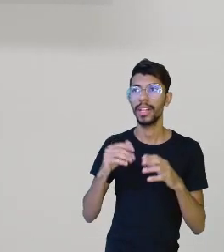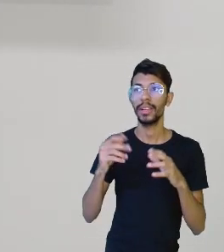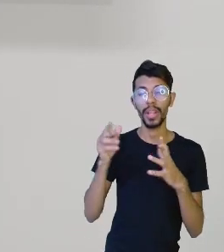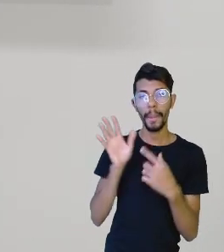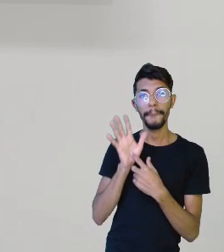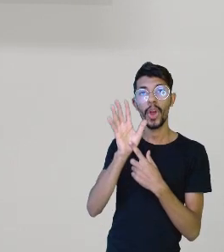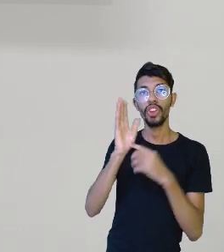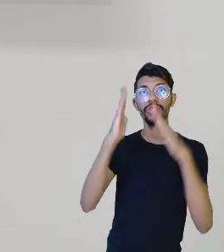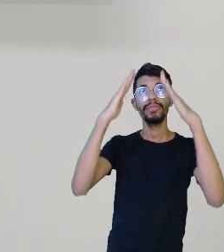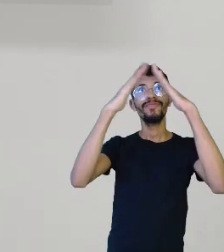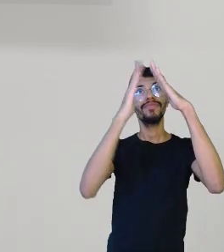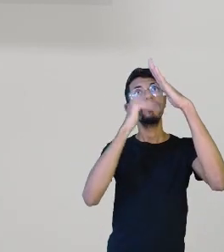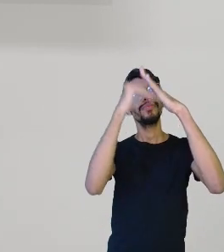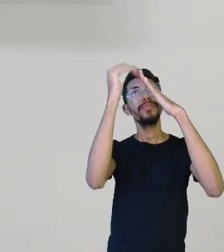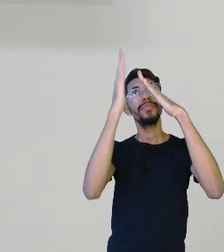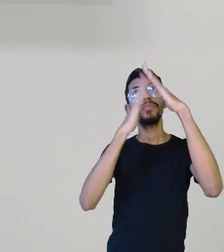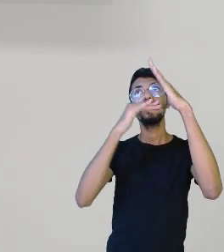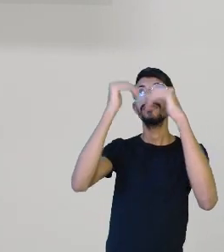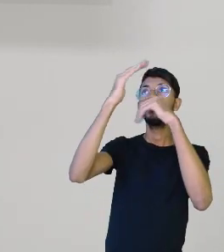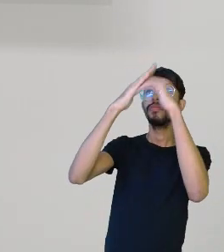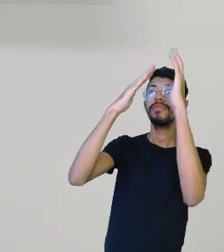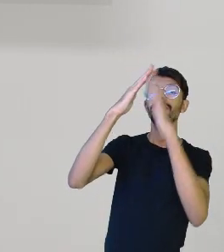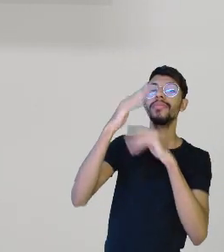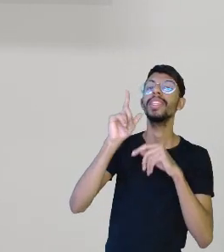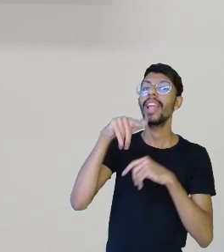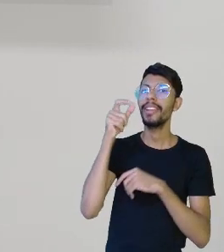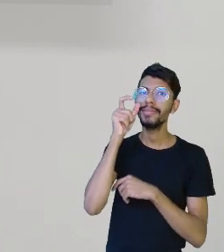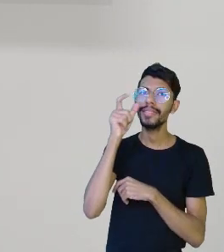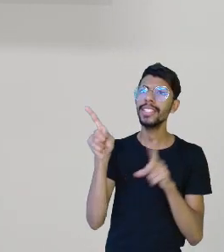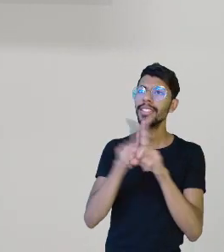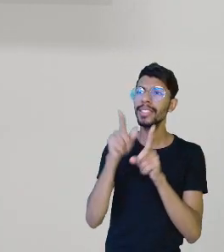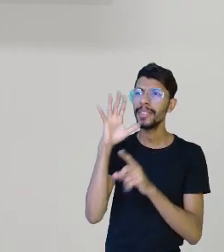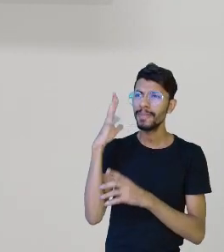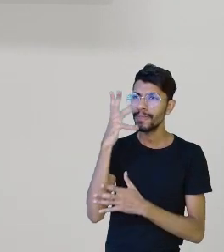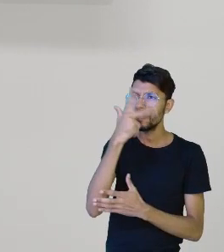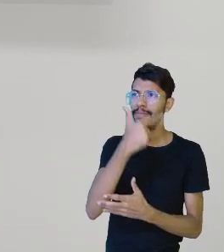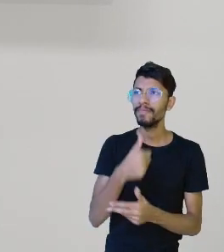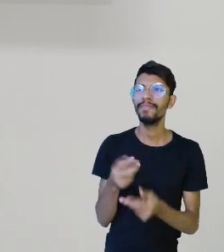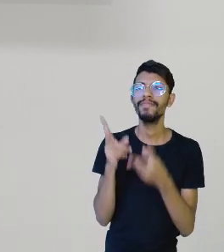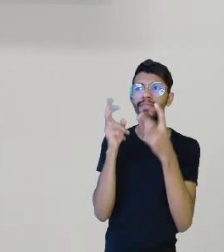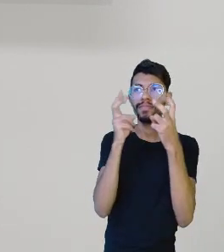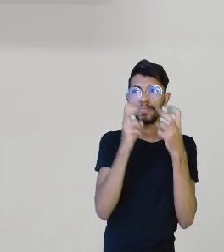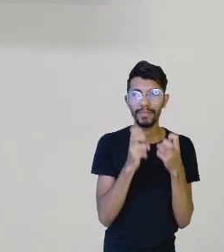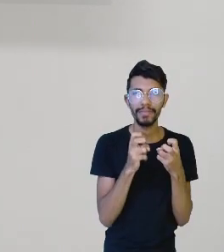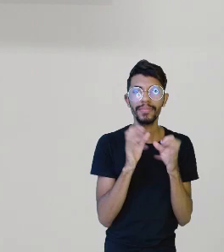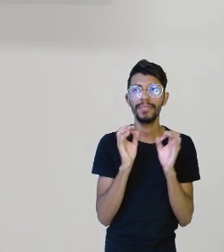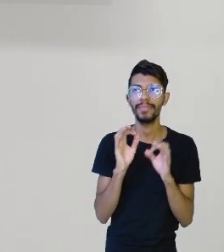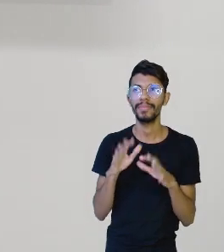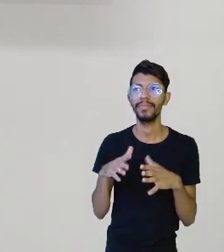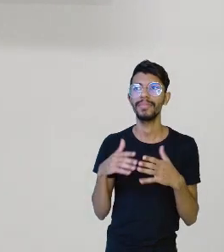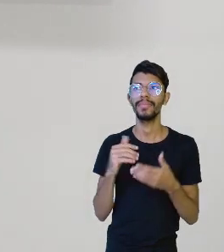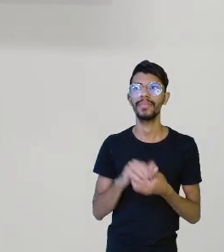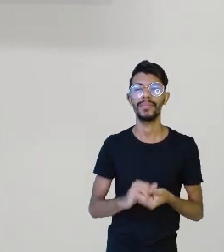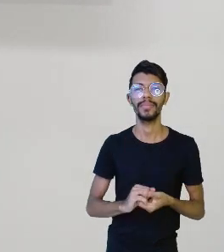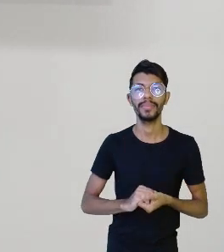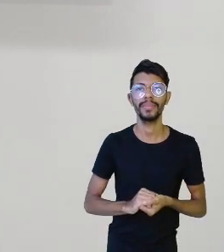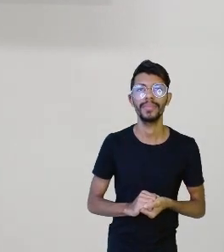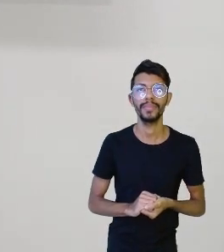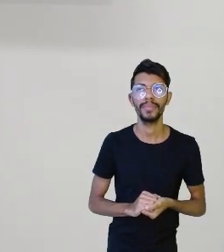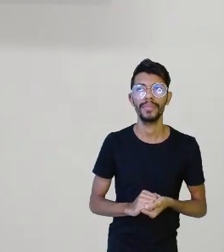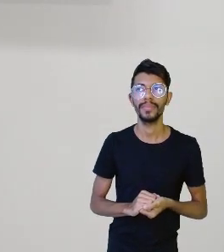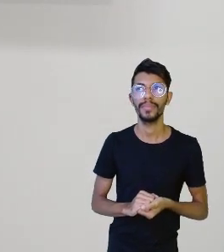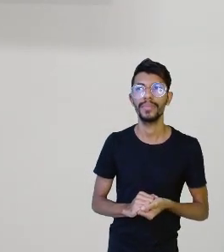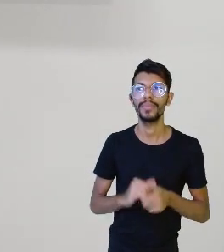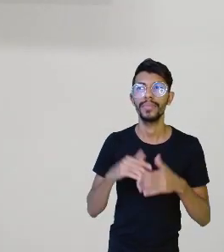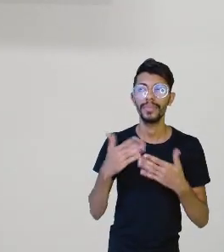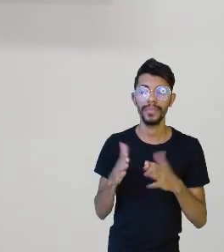certo? É uma figura muito interessante e muito bonita também de se ver. Tudo foi o governador que pediu. E agora a gente